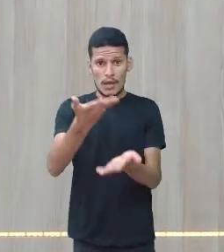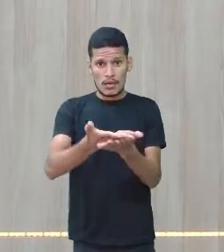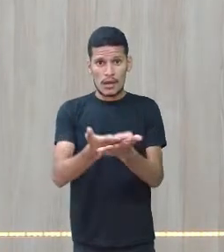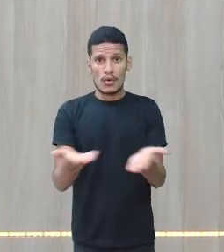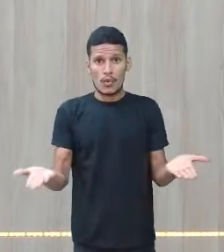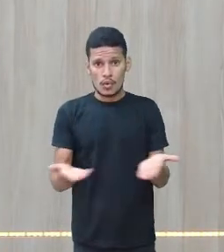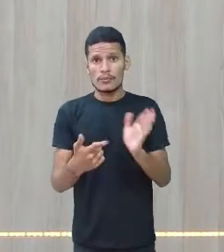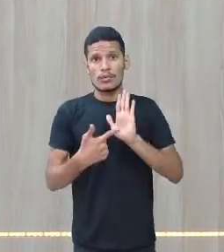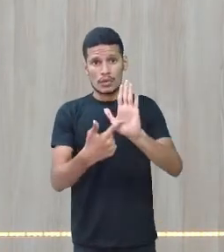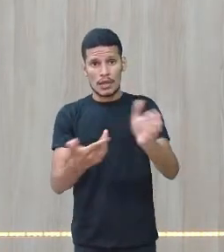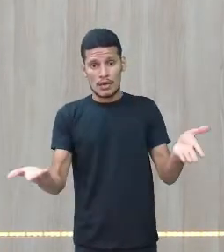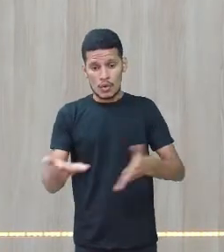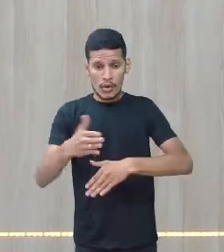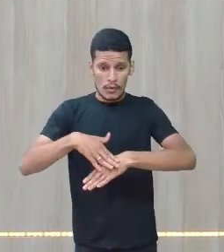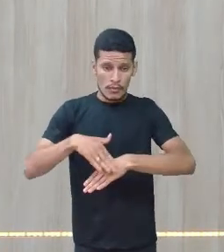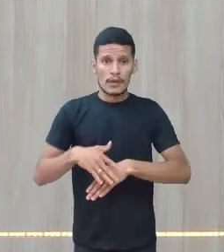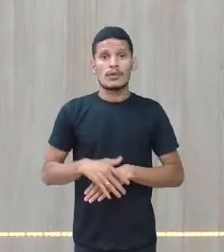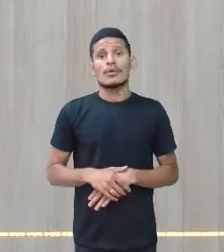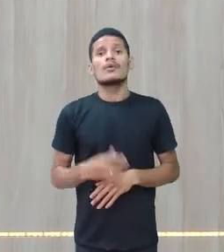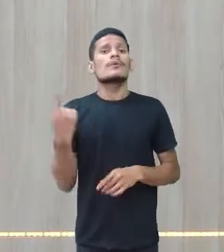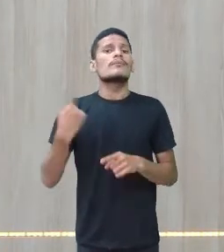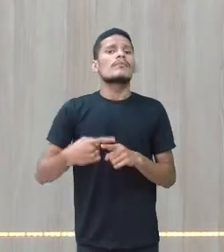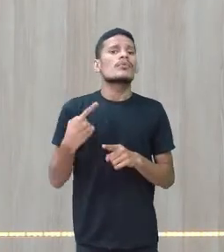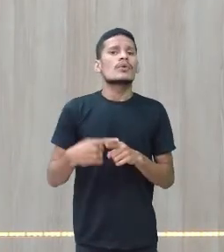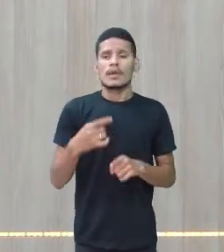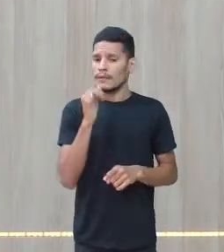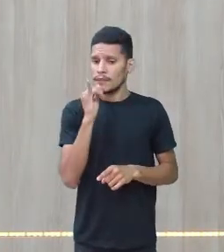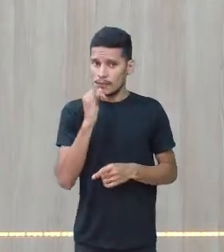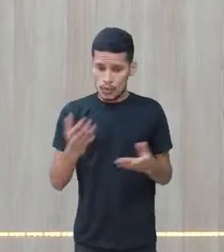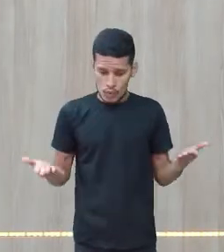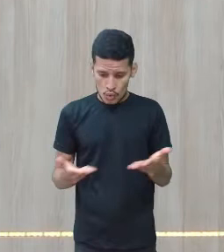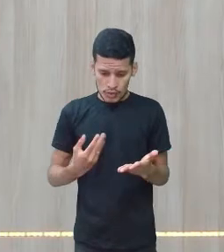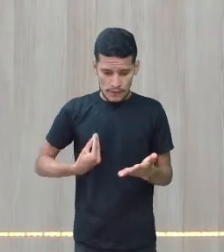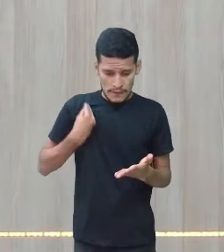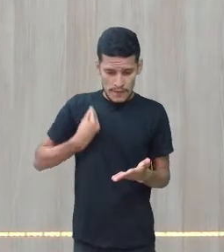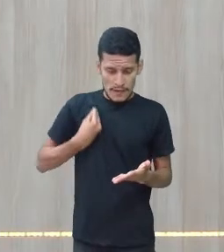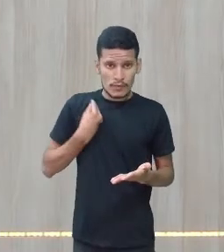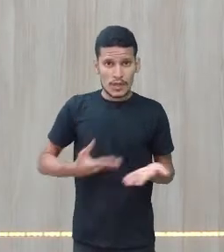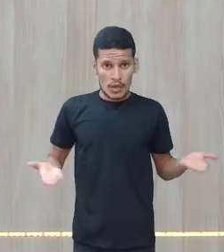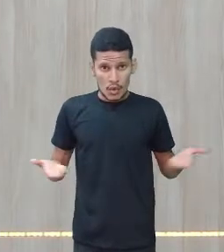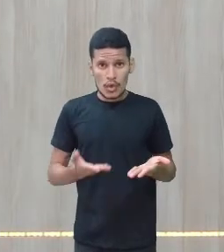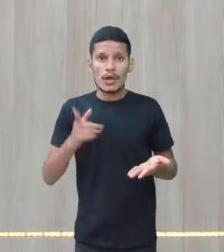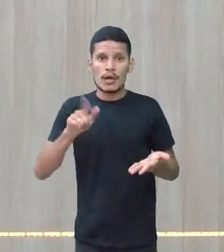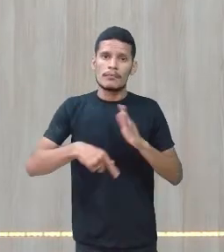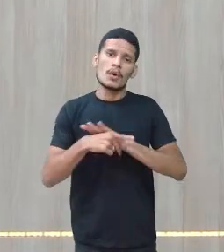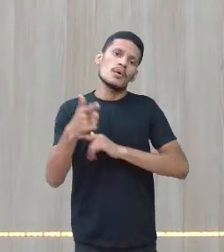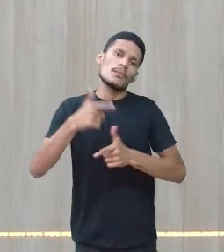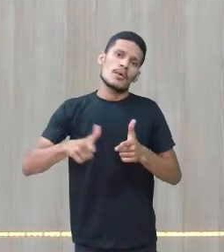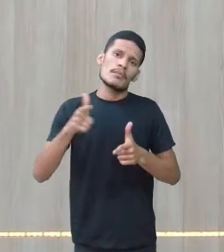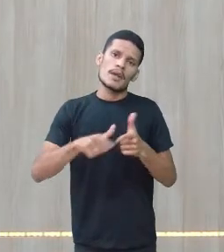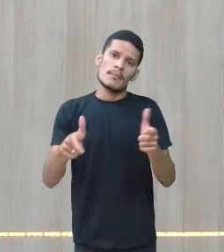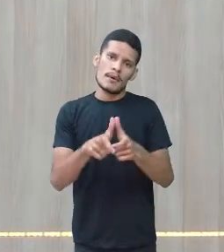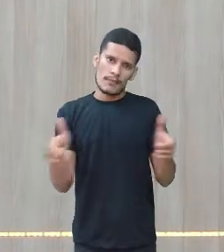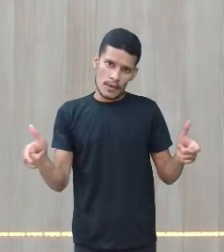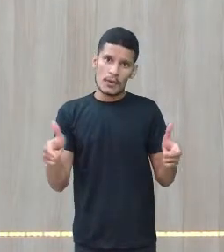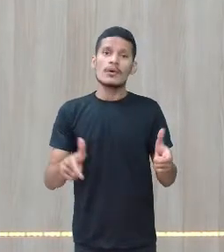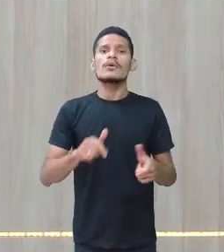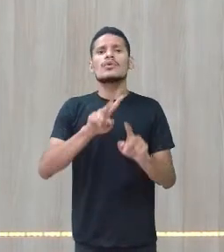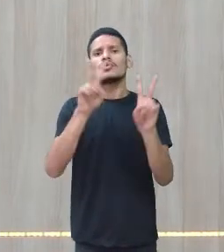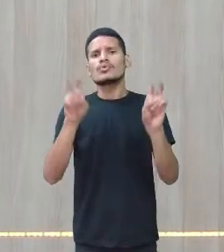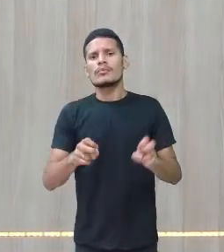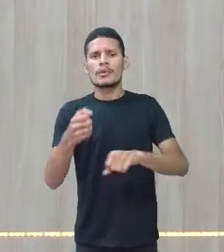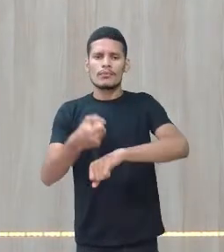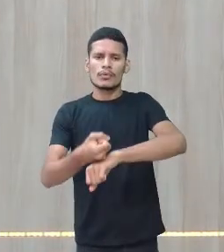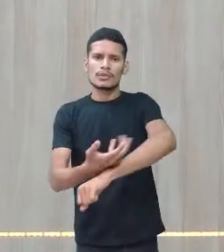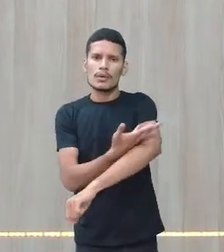trouxe para esse momento. Por quê? Porque diante do que nós estamos vivendo, esse é o grande problema, né? As questões